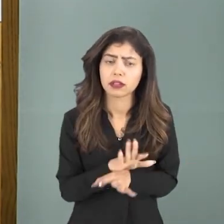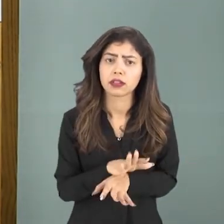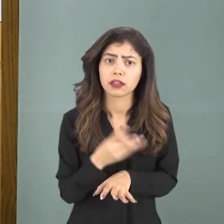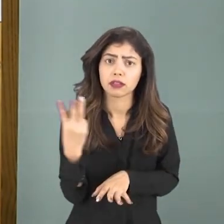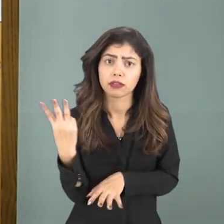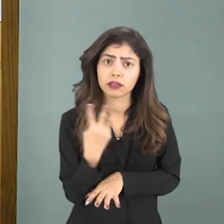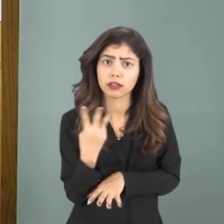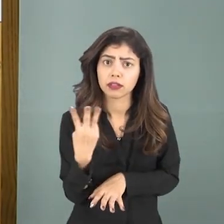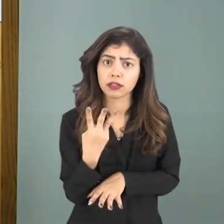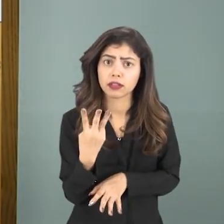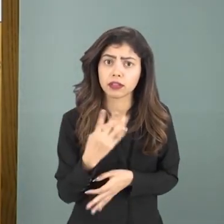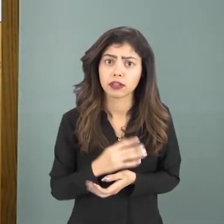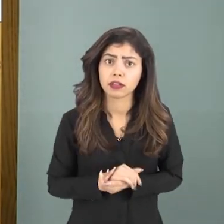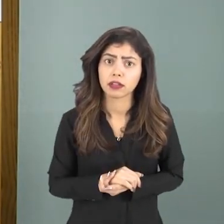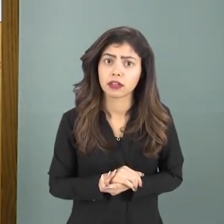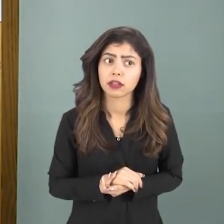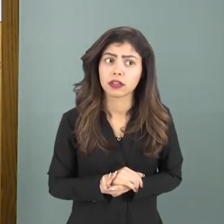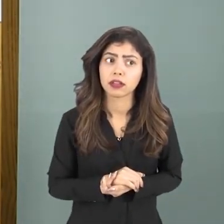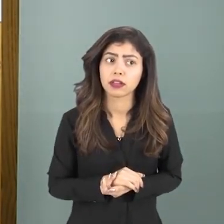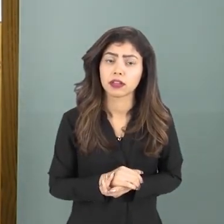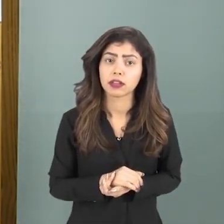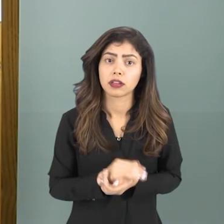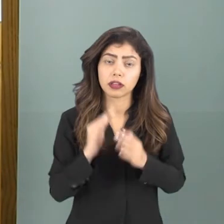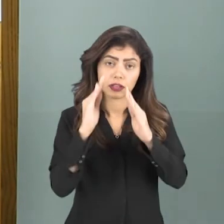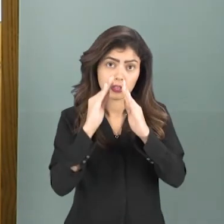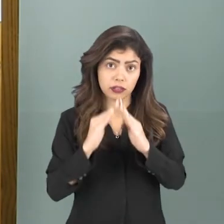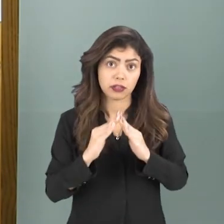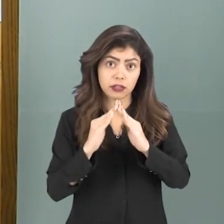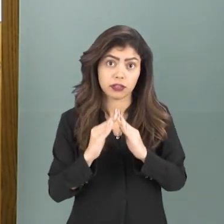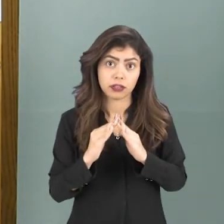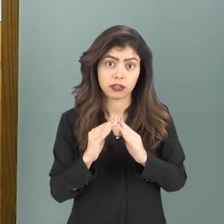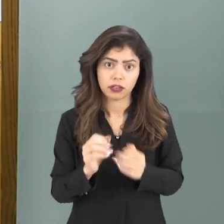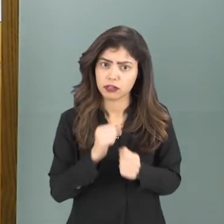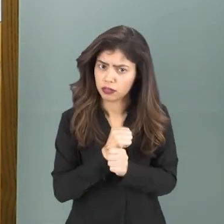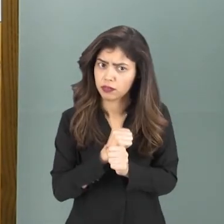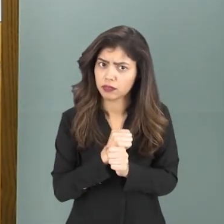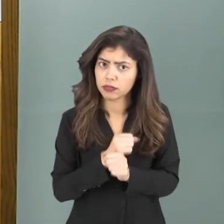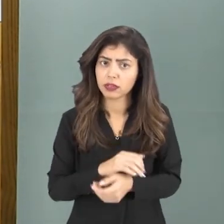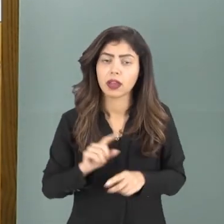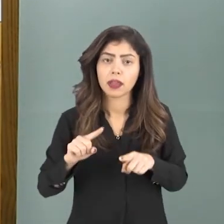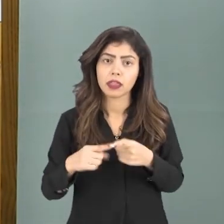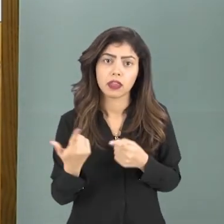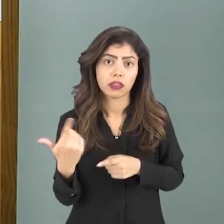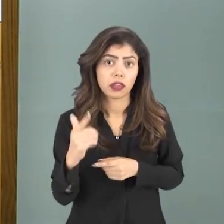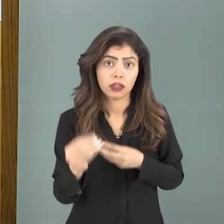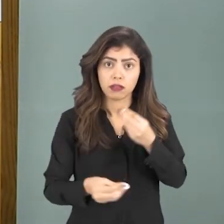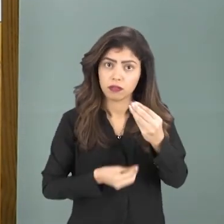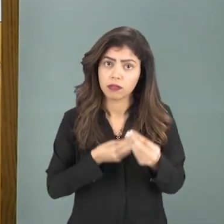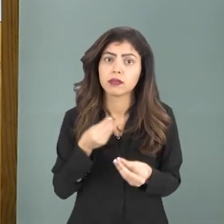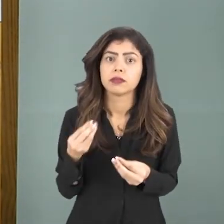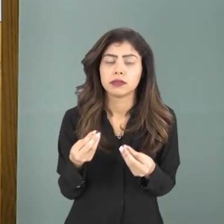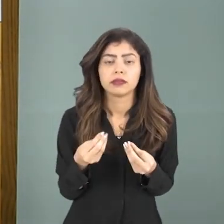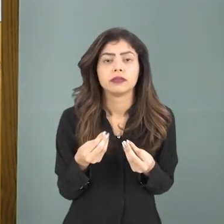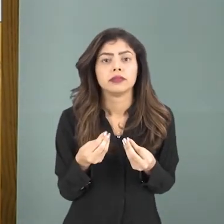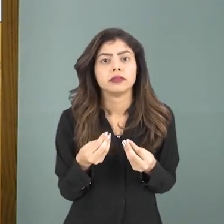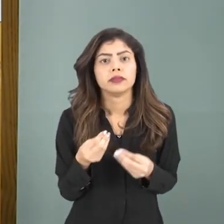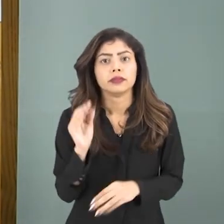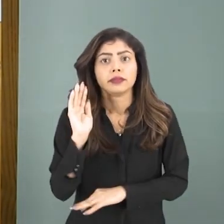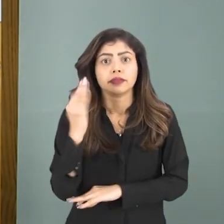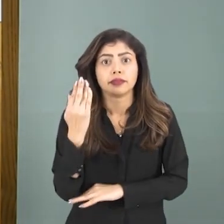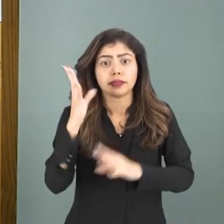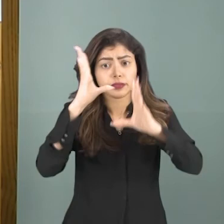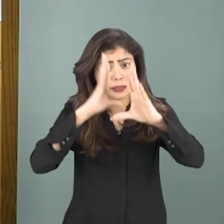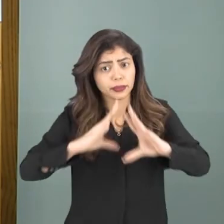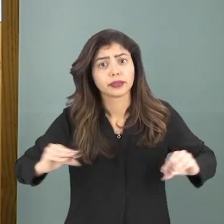destruiu a moradia dos 3 porquinhos. A moradia, ela é bem segura. Não há perigo